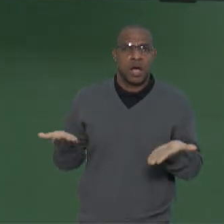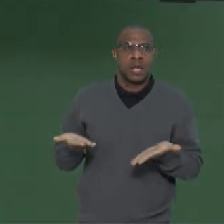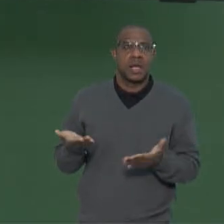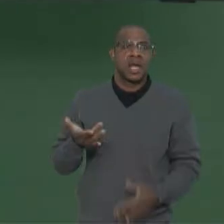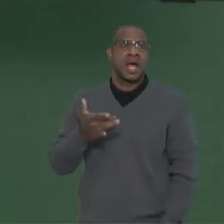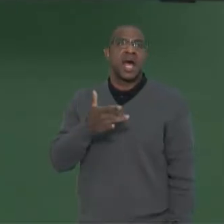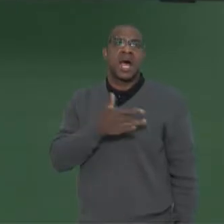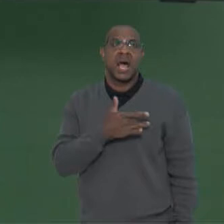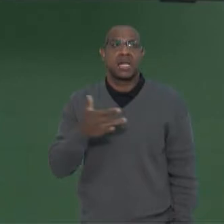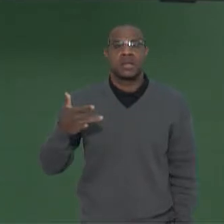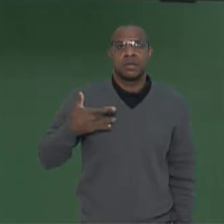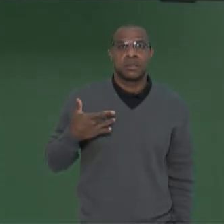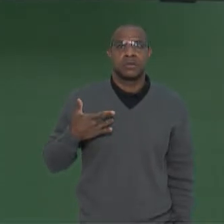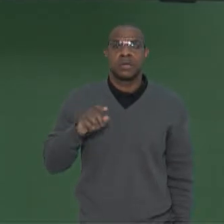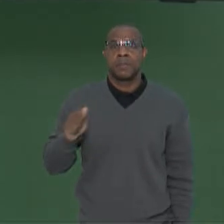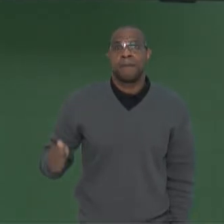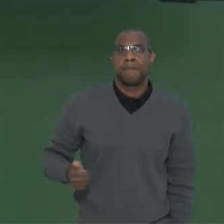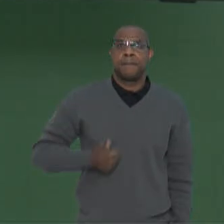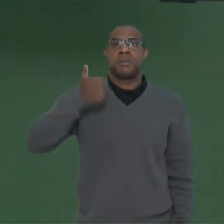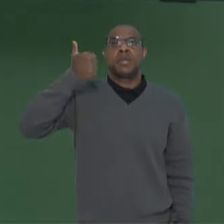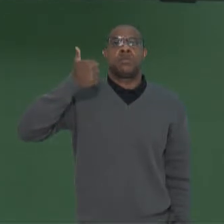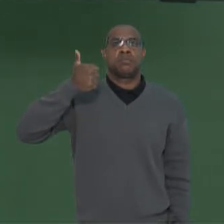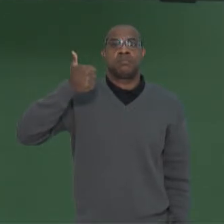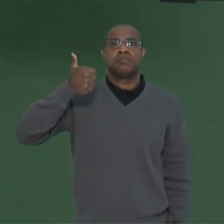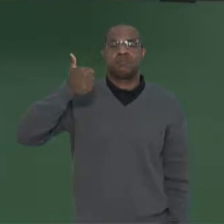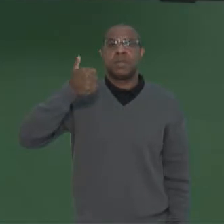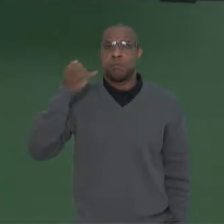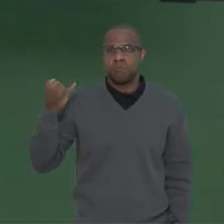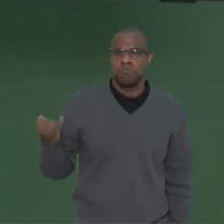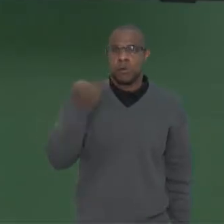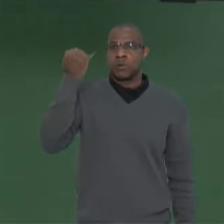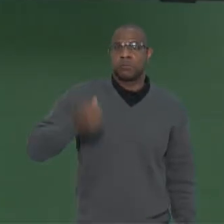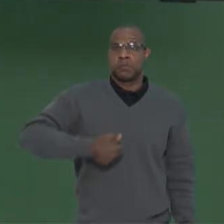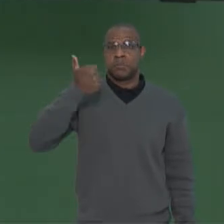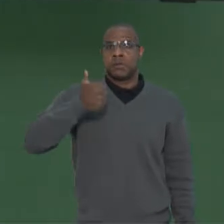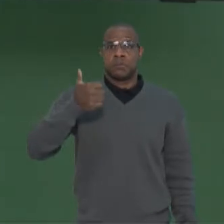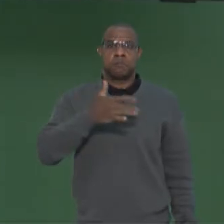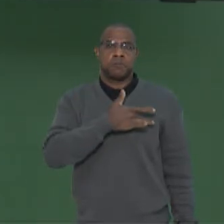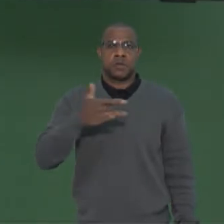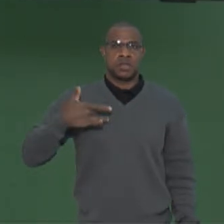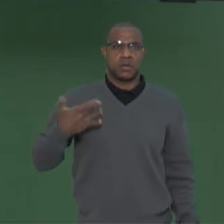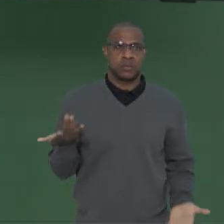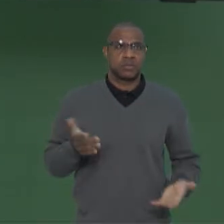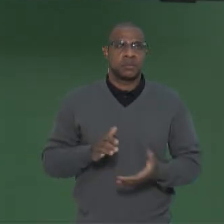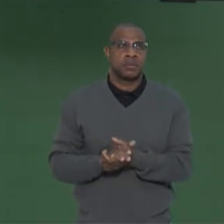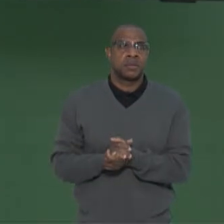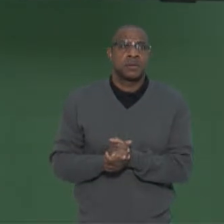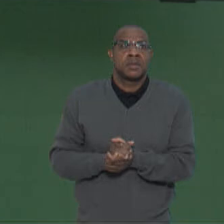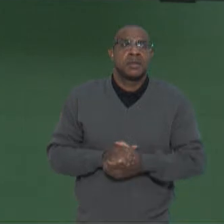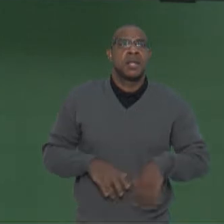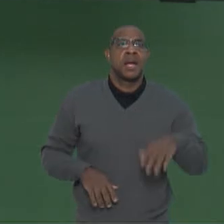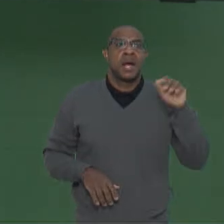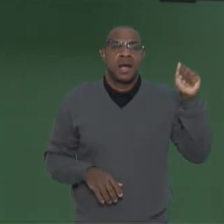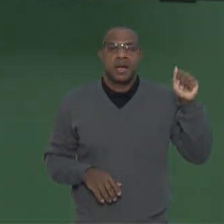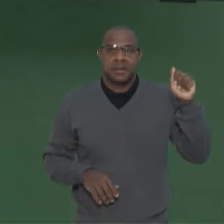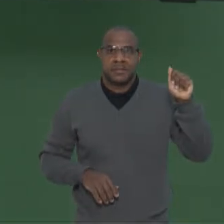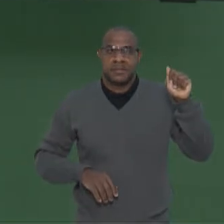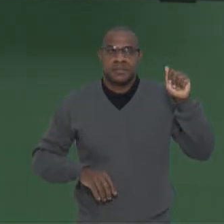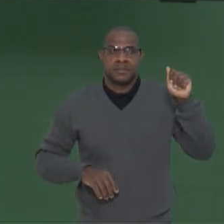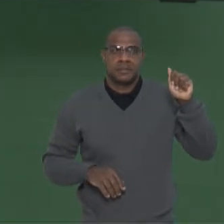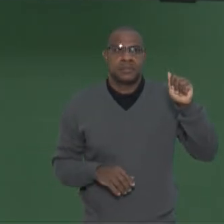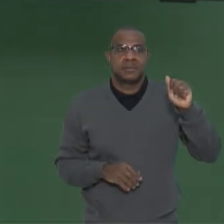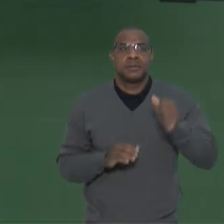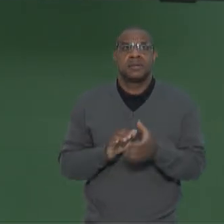saúde é o primeiro, então em primeiro lugar, né? Las personas pratiquem atividades físicas